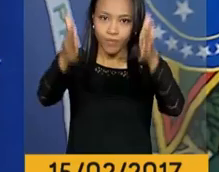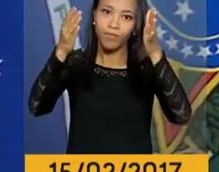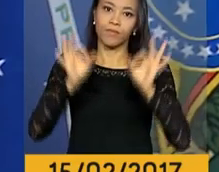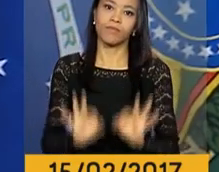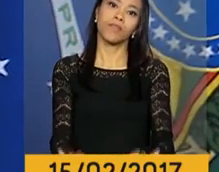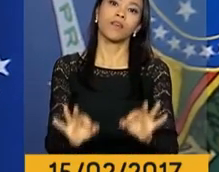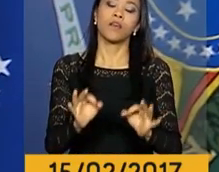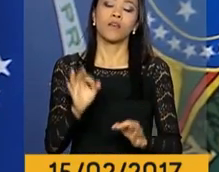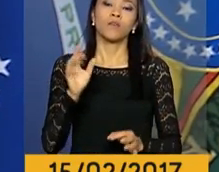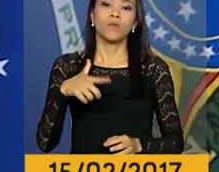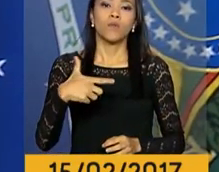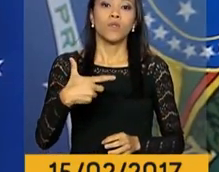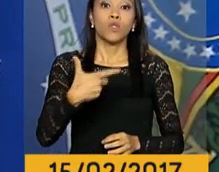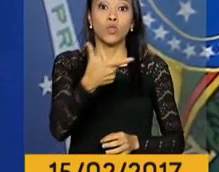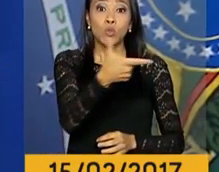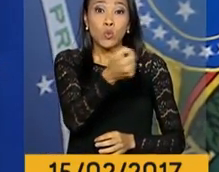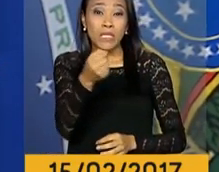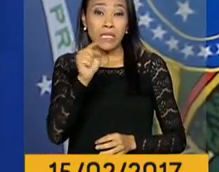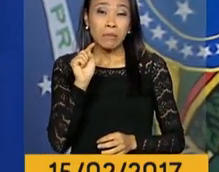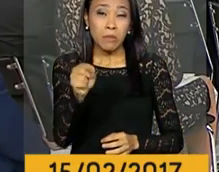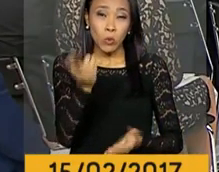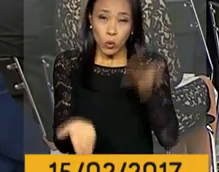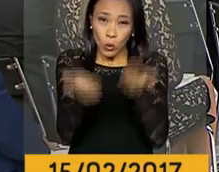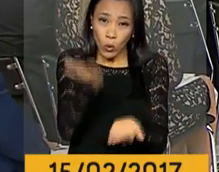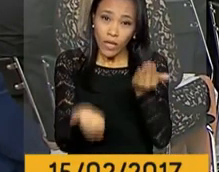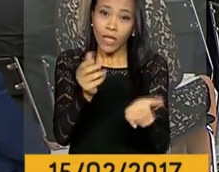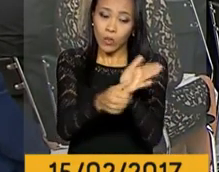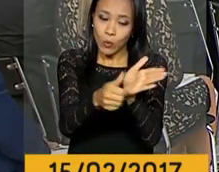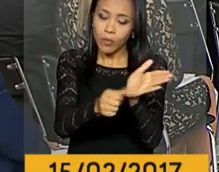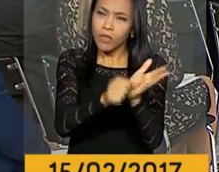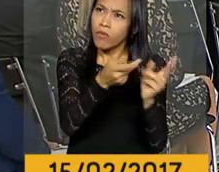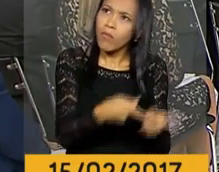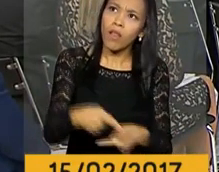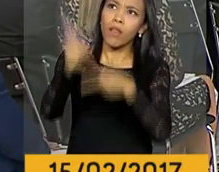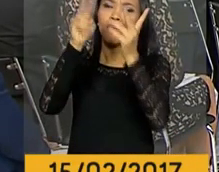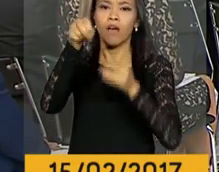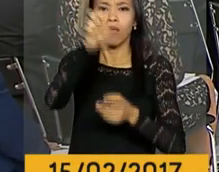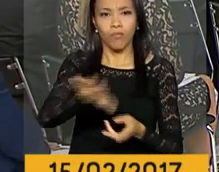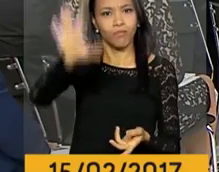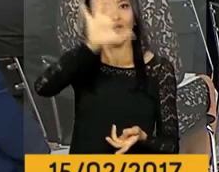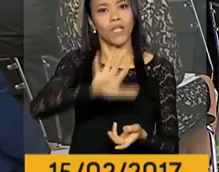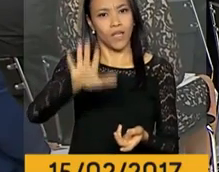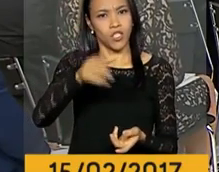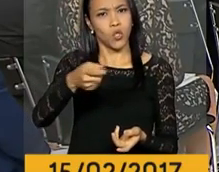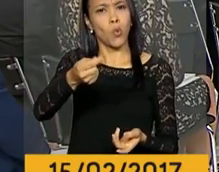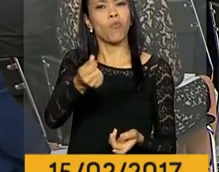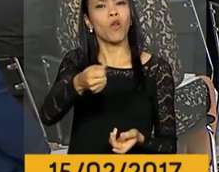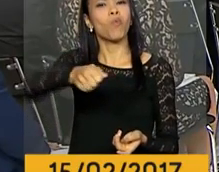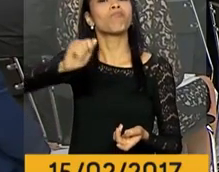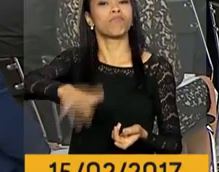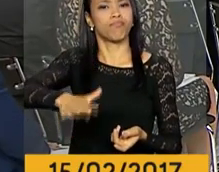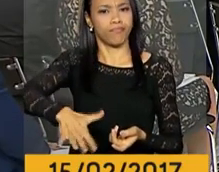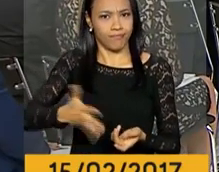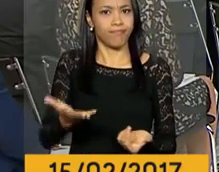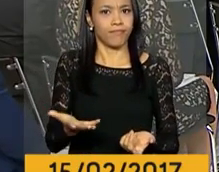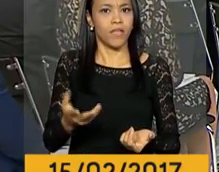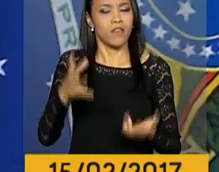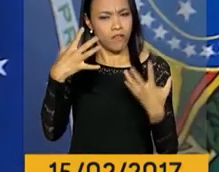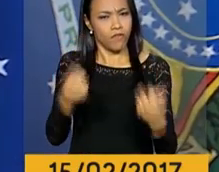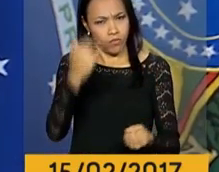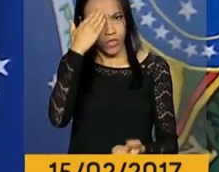200.000 toneladas que vamos mandar do milho para o Nordeste, subsidiado, né? Bem, preço muito inferior. E, portanto,